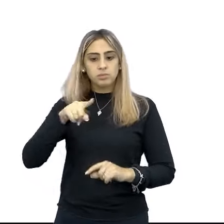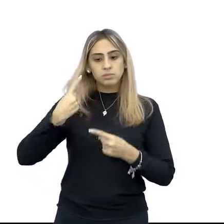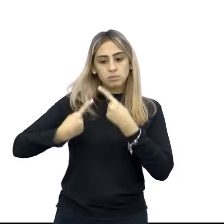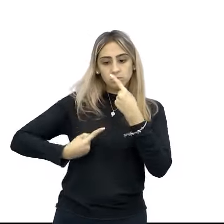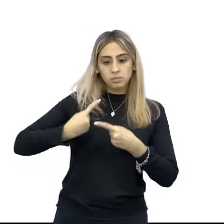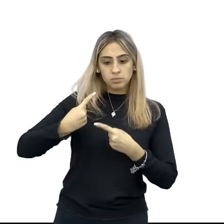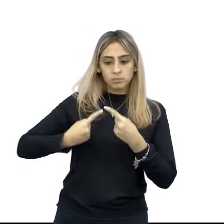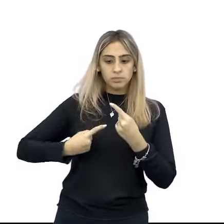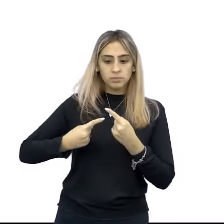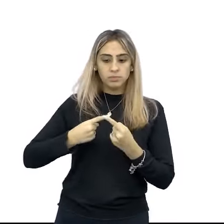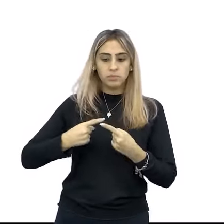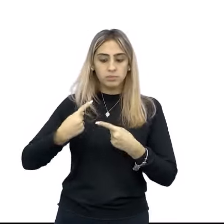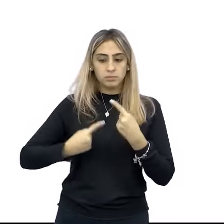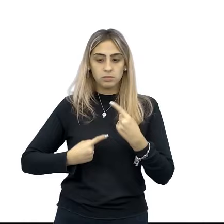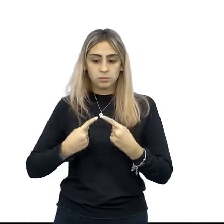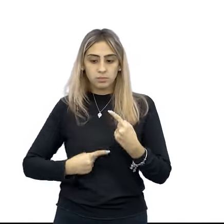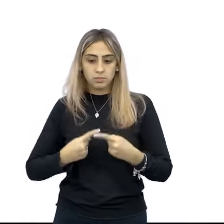discussão